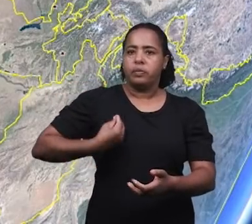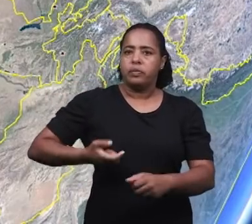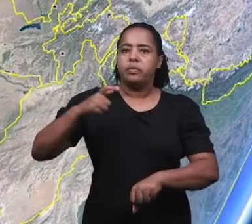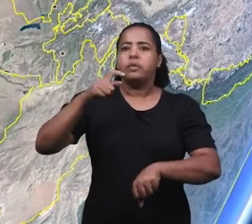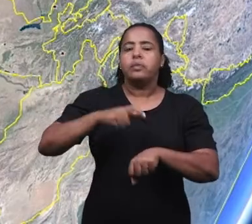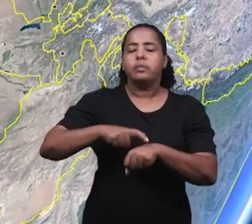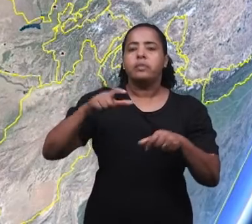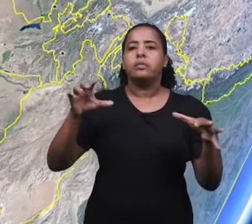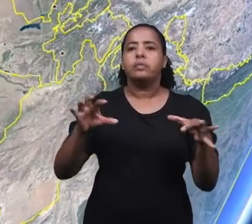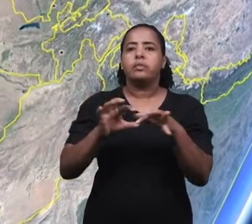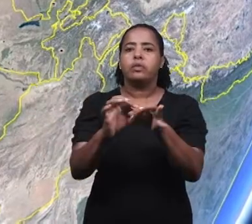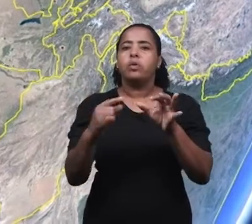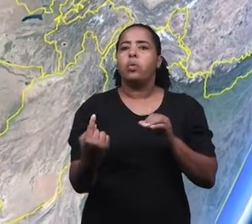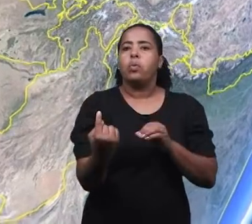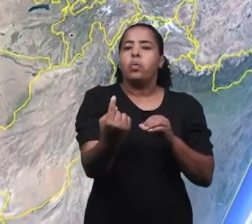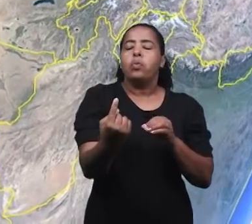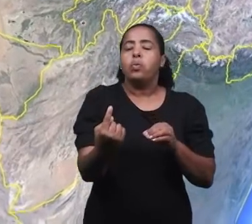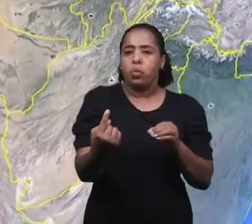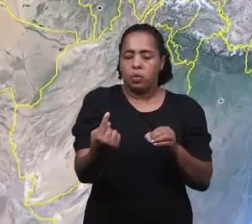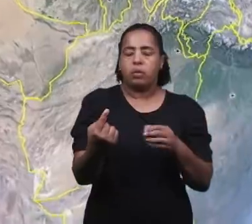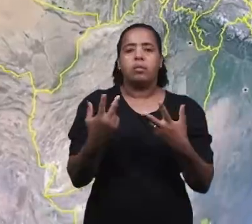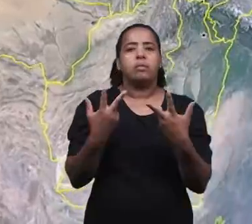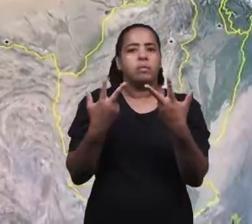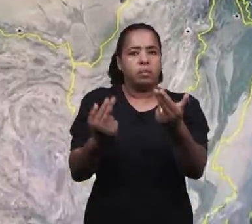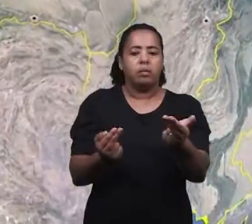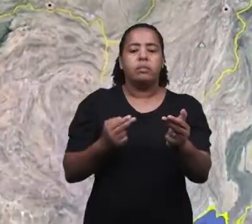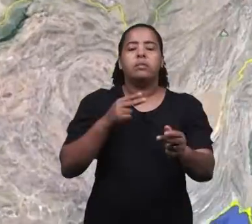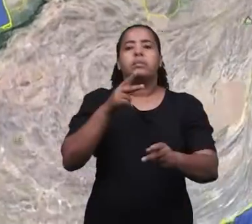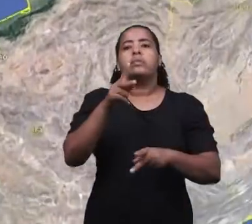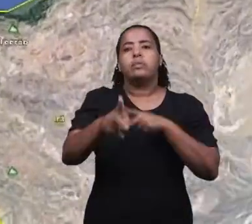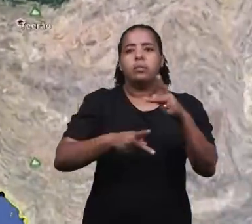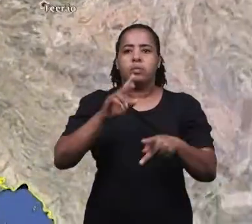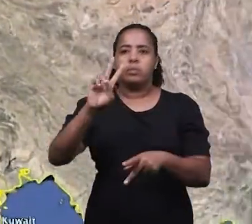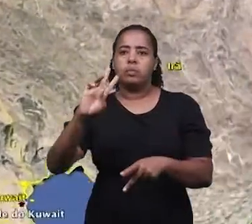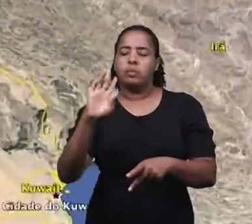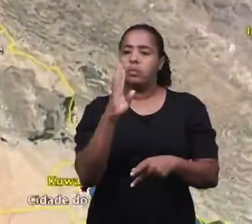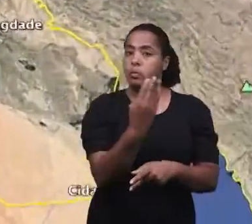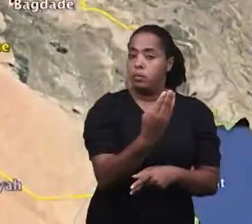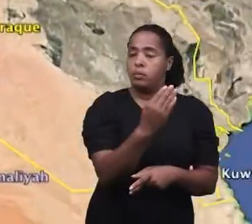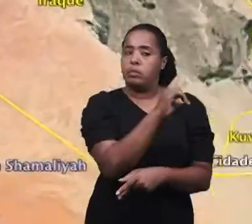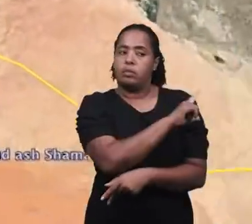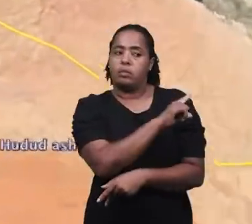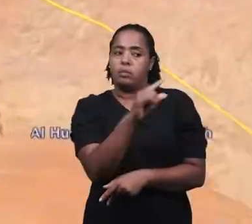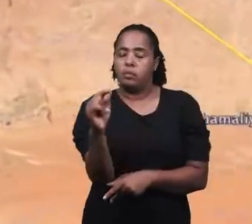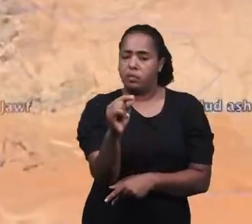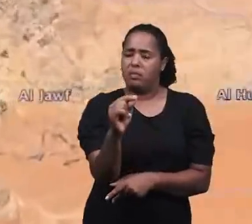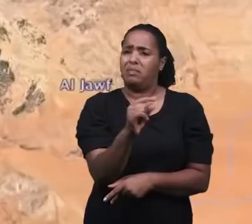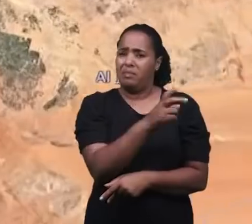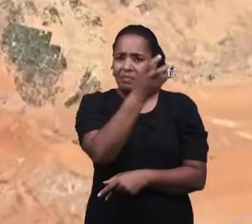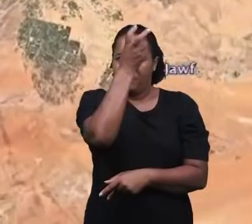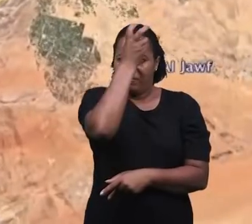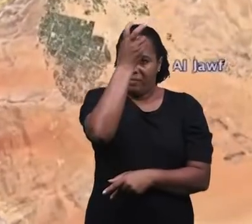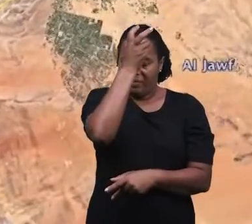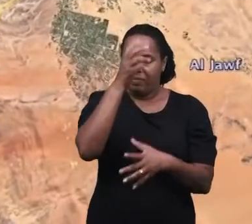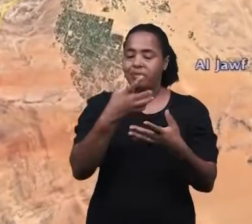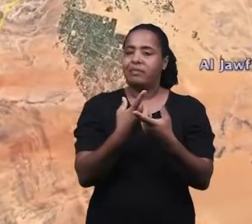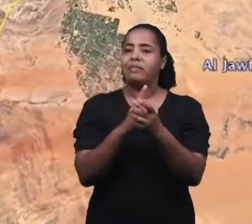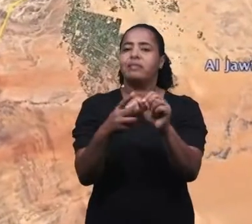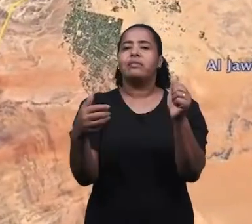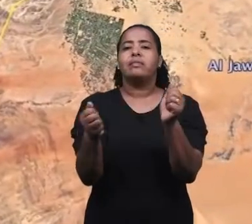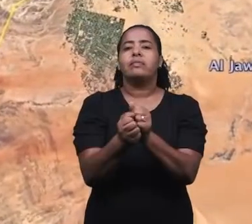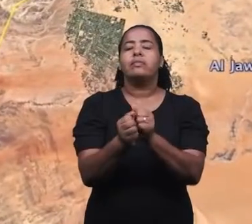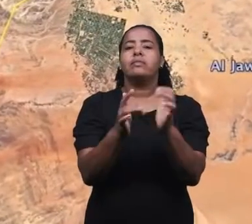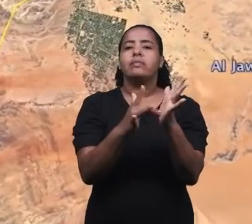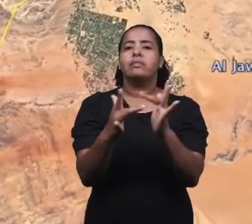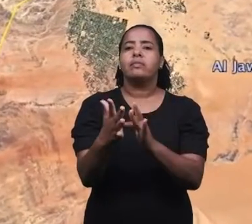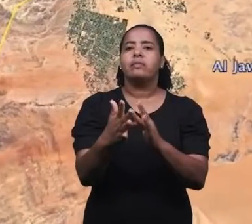um momento de unidade e comunhão, como viveram os hebreus na saída do Egito e os discípulos com o Senhor Jesus